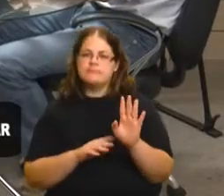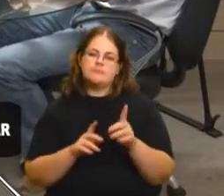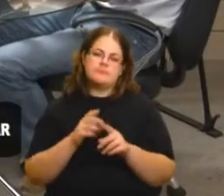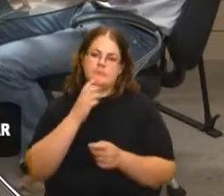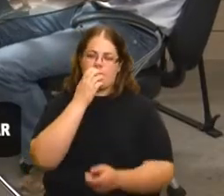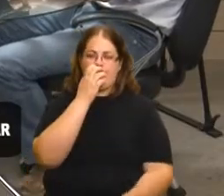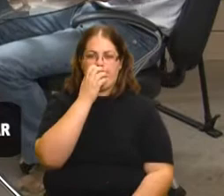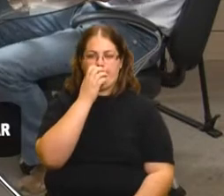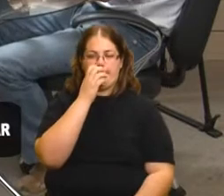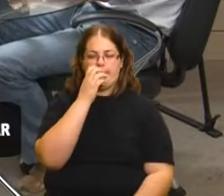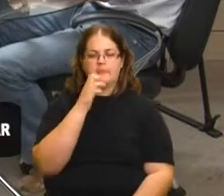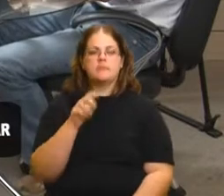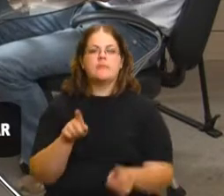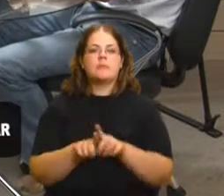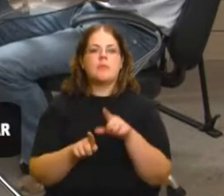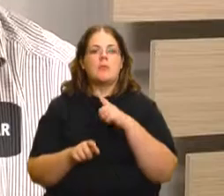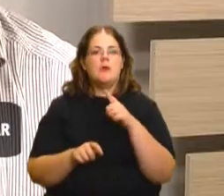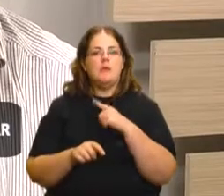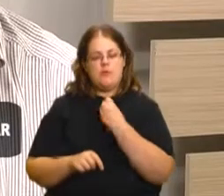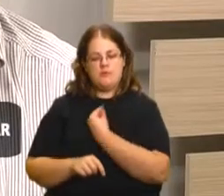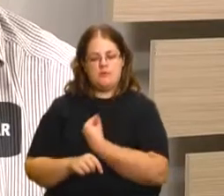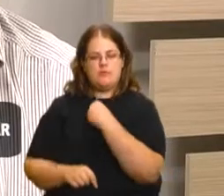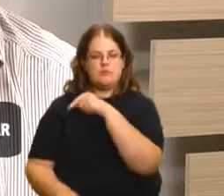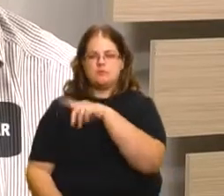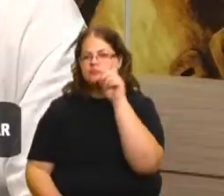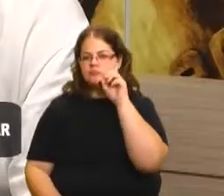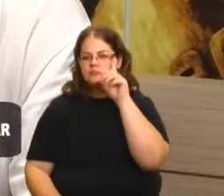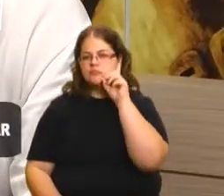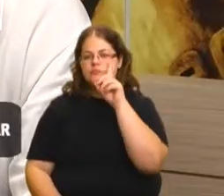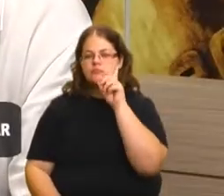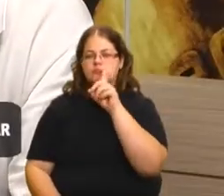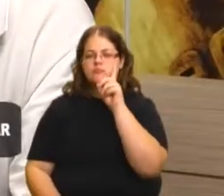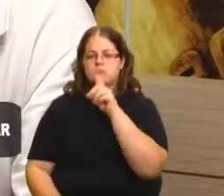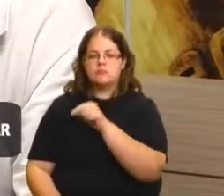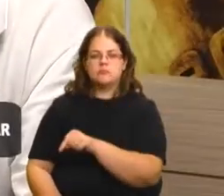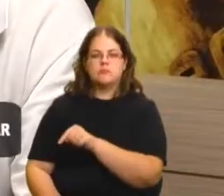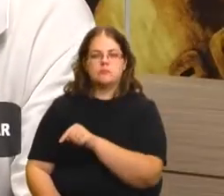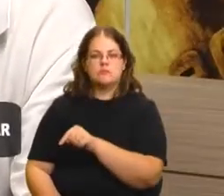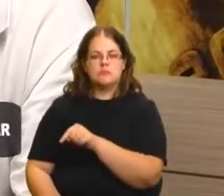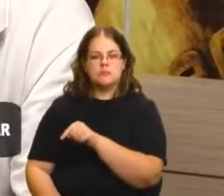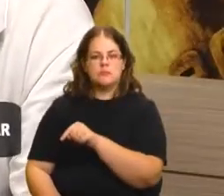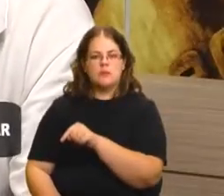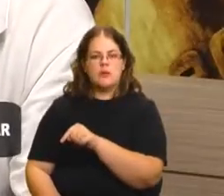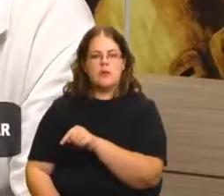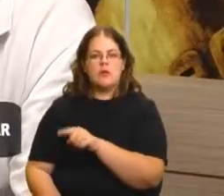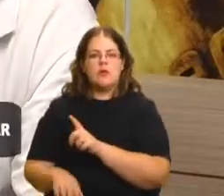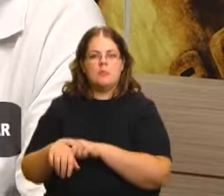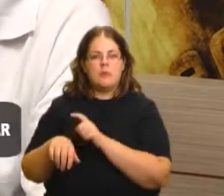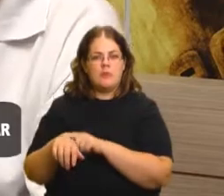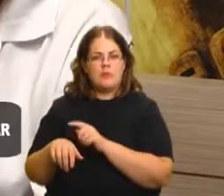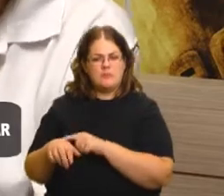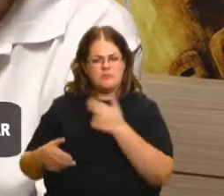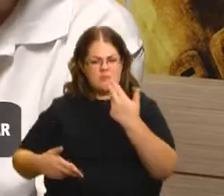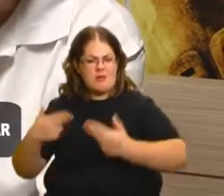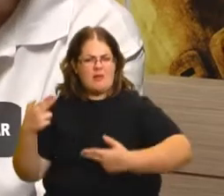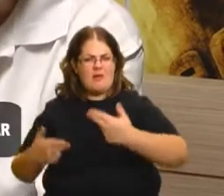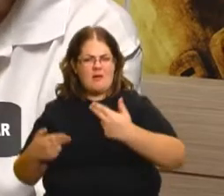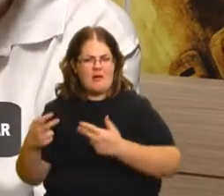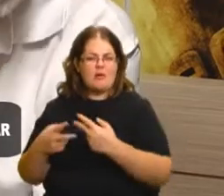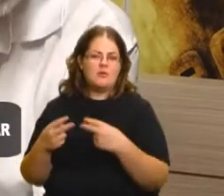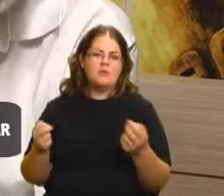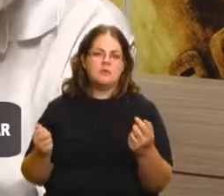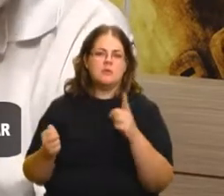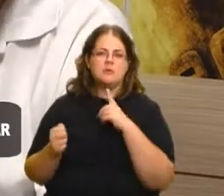verdade. De qualquer modo, havia essa presença americana. Os Estados Unidos têm, nesse período da Guerra Fria, uma política